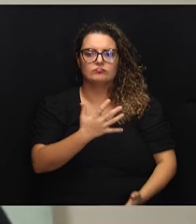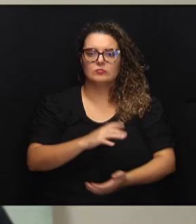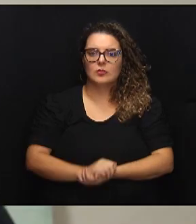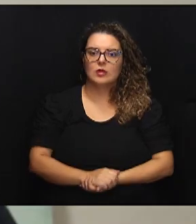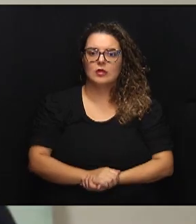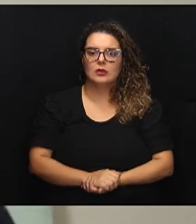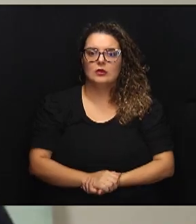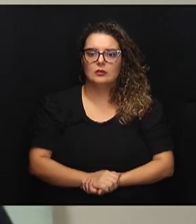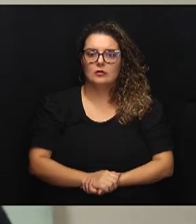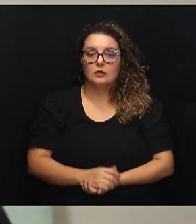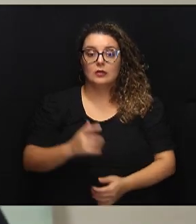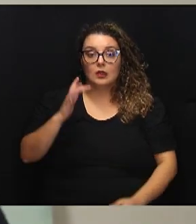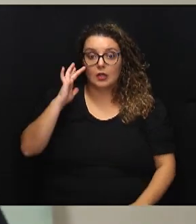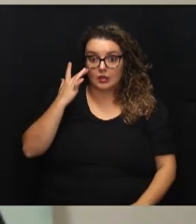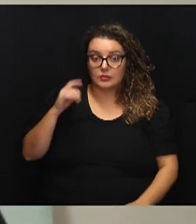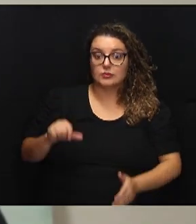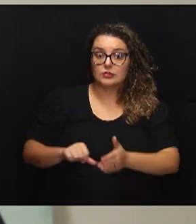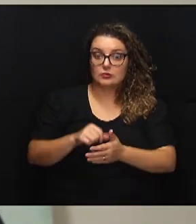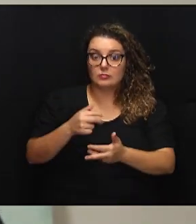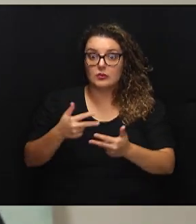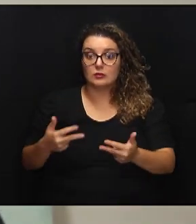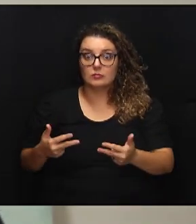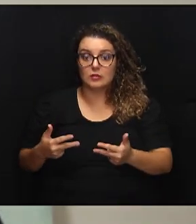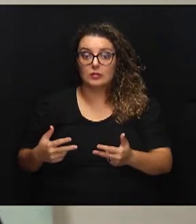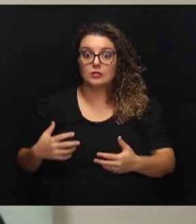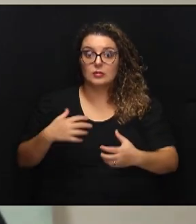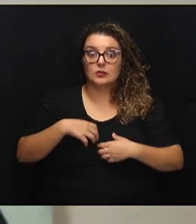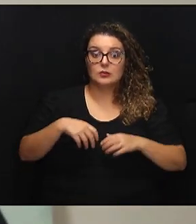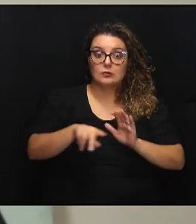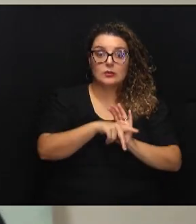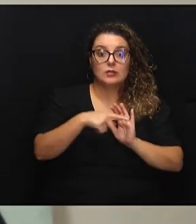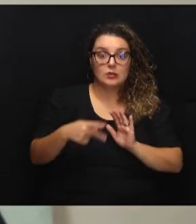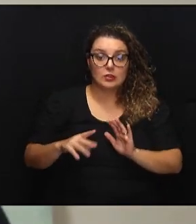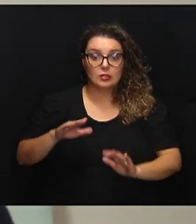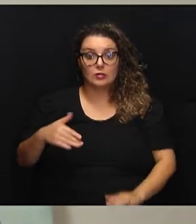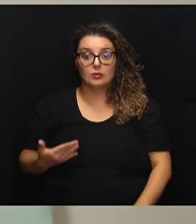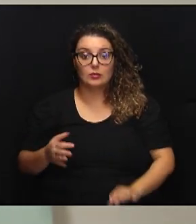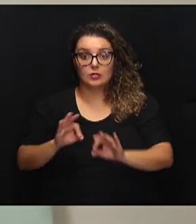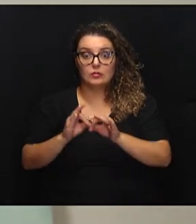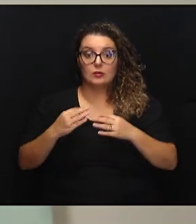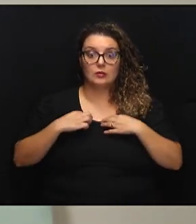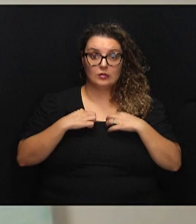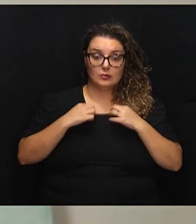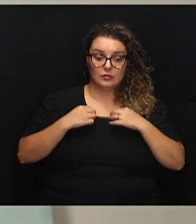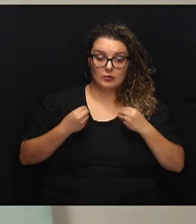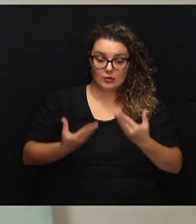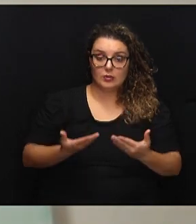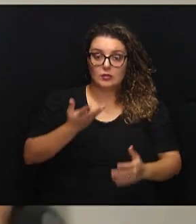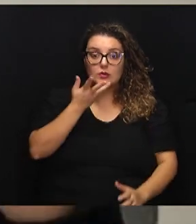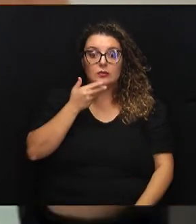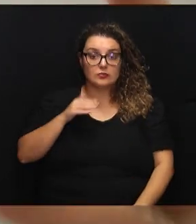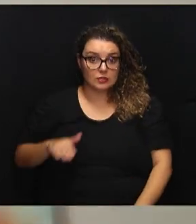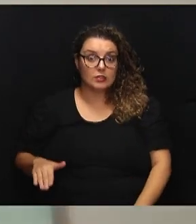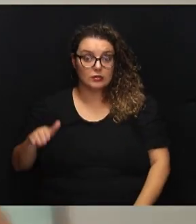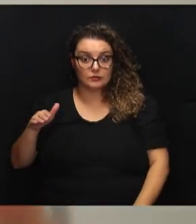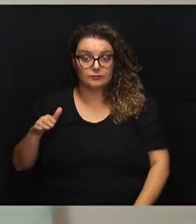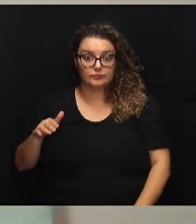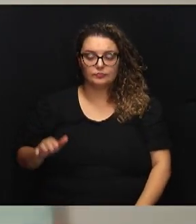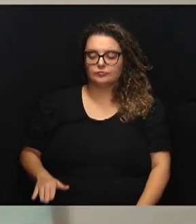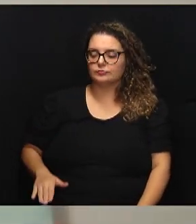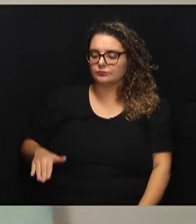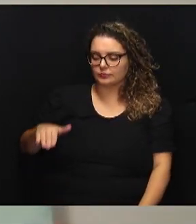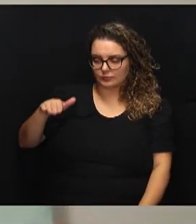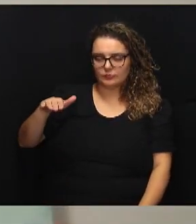Eu acho que a primeira coisa é essa coisa do pertencimento. Quando a família já dá essa camisa tão novinho para ele, né, e ele cresce no